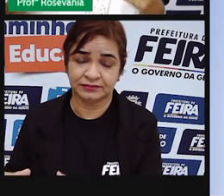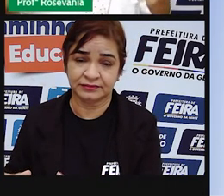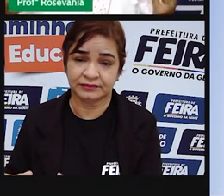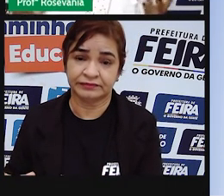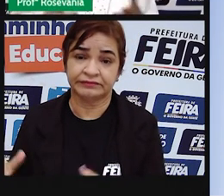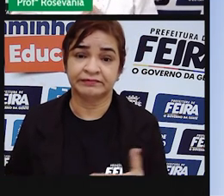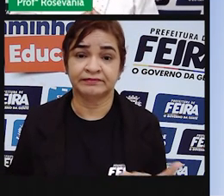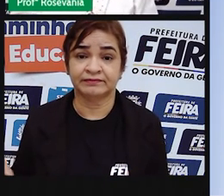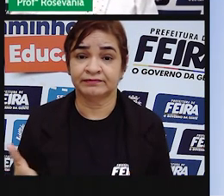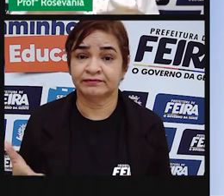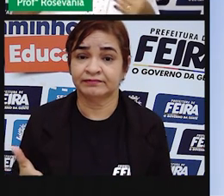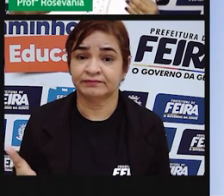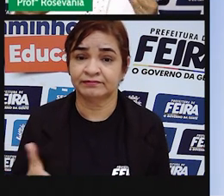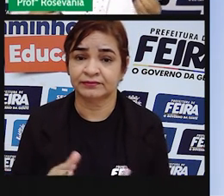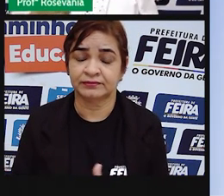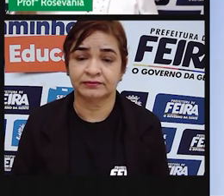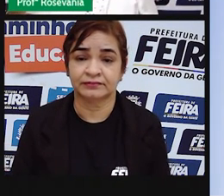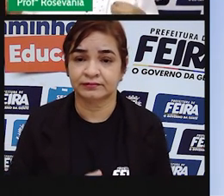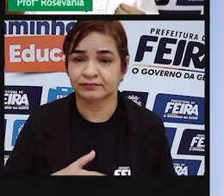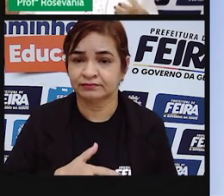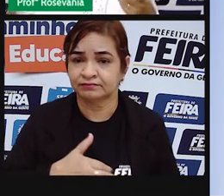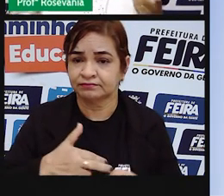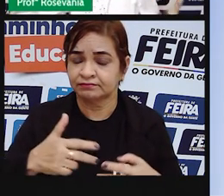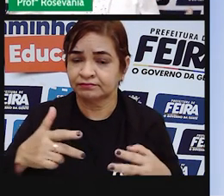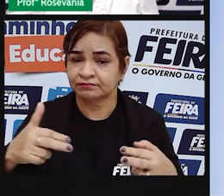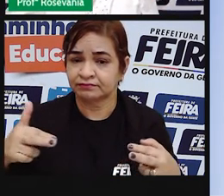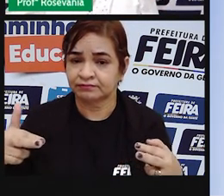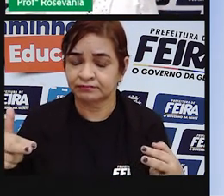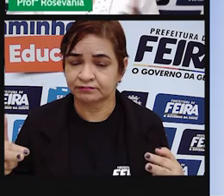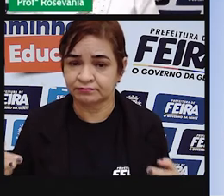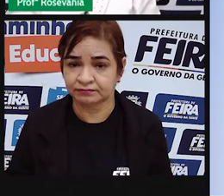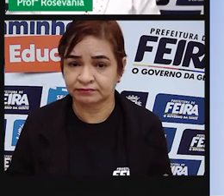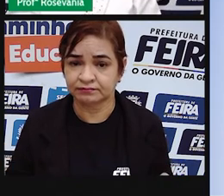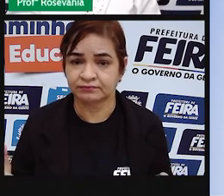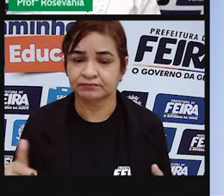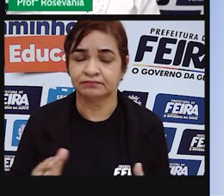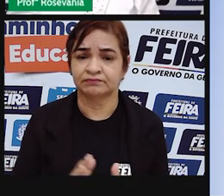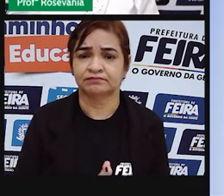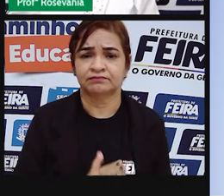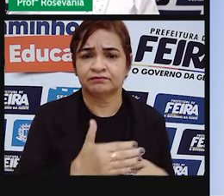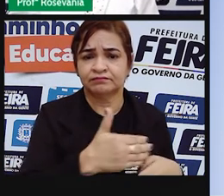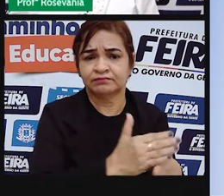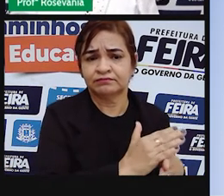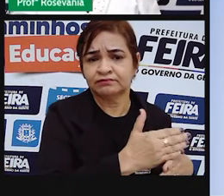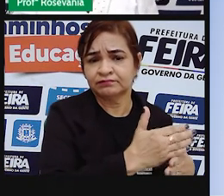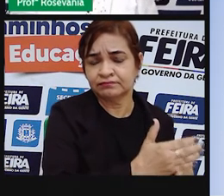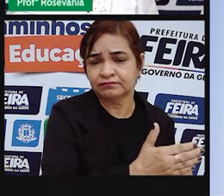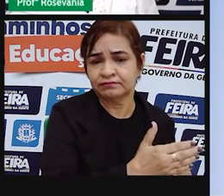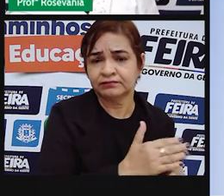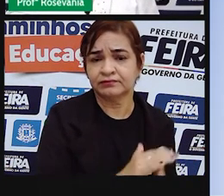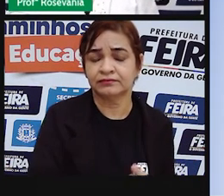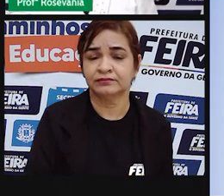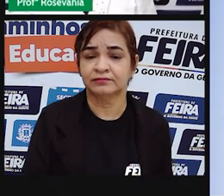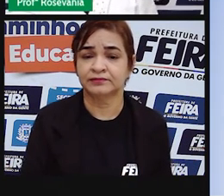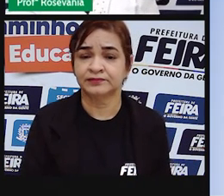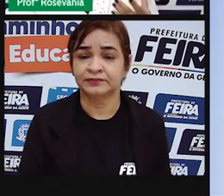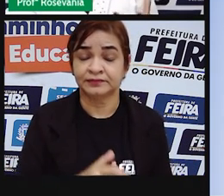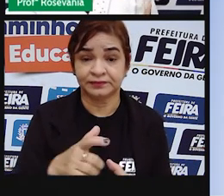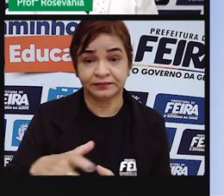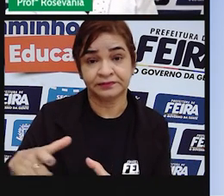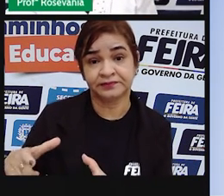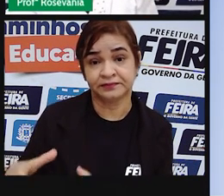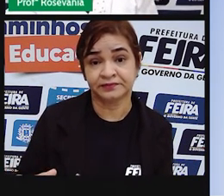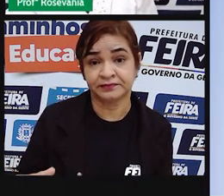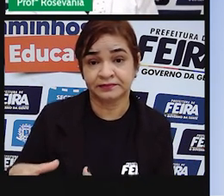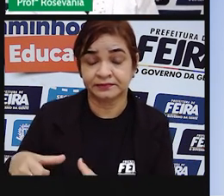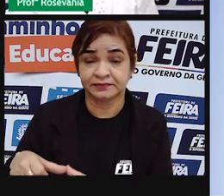eles porque agora né as grandes construtoras toma conta de quase todas as construções que tem lá ainda não tem mais